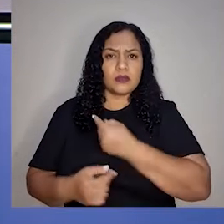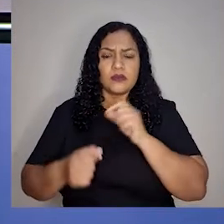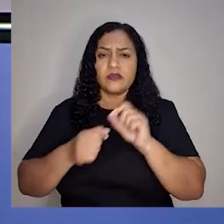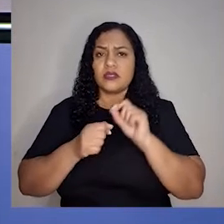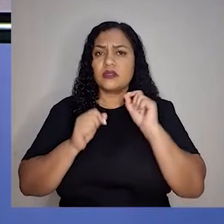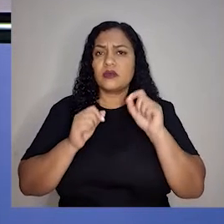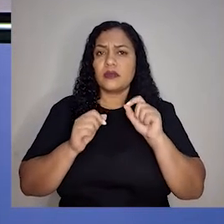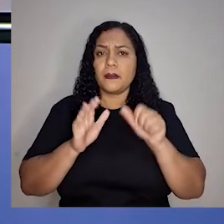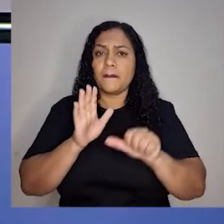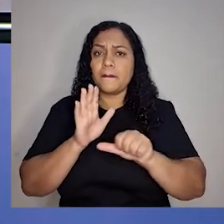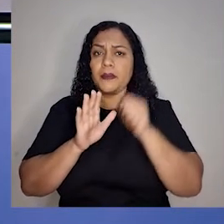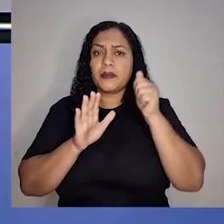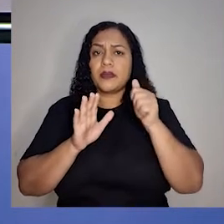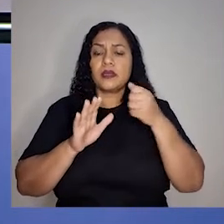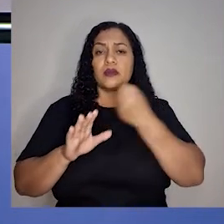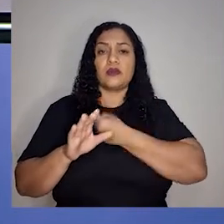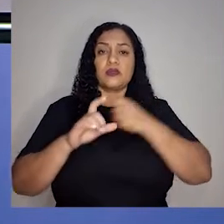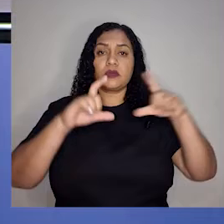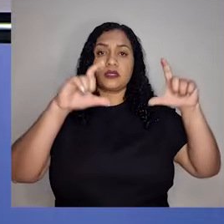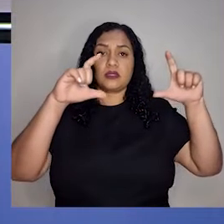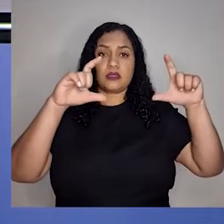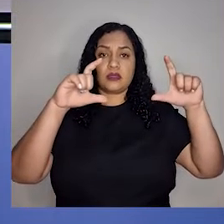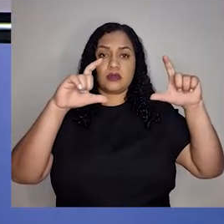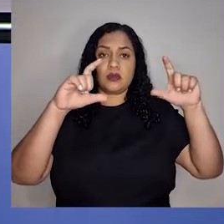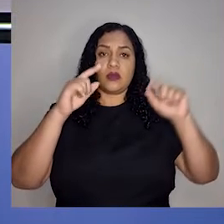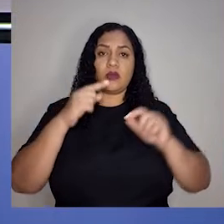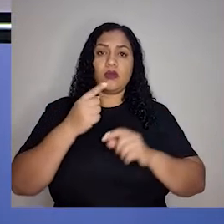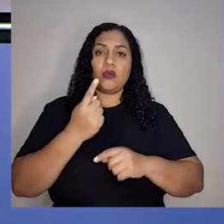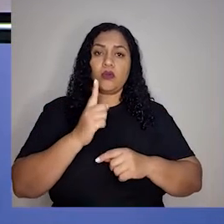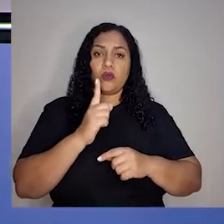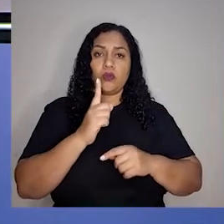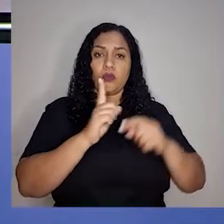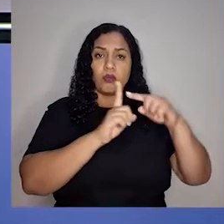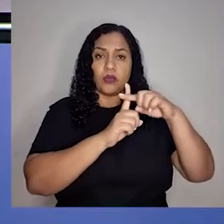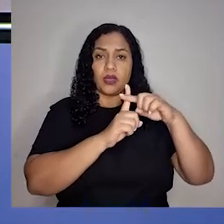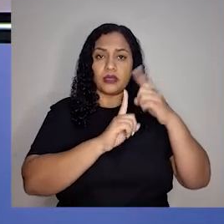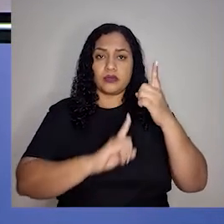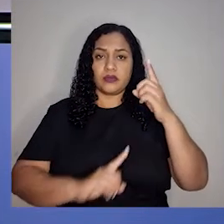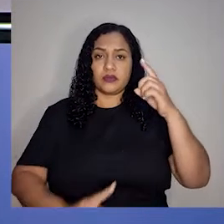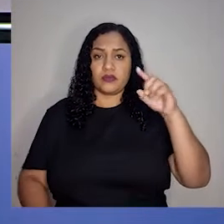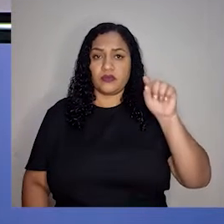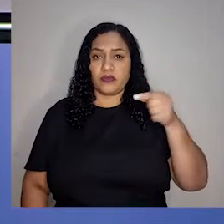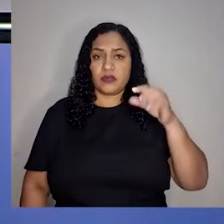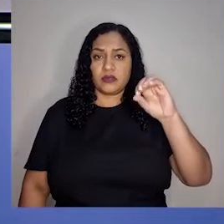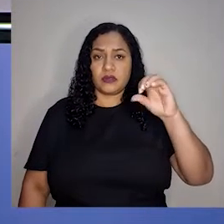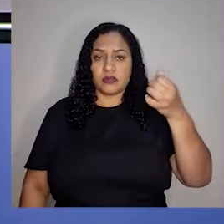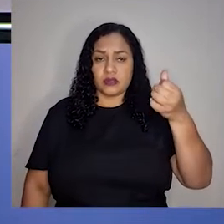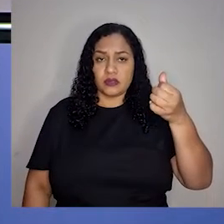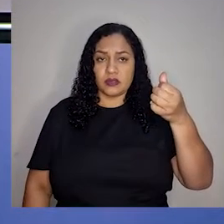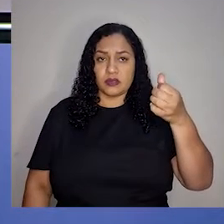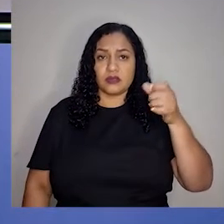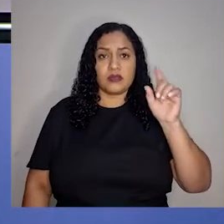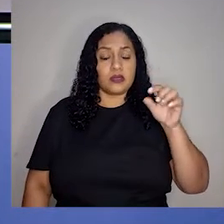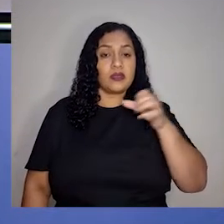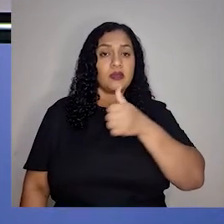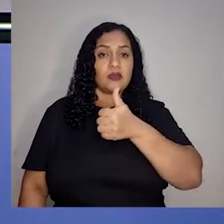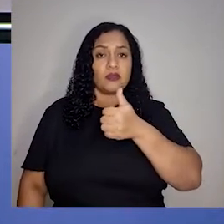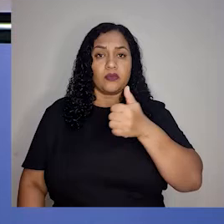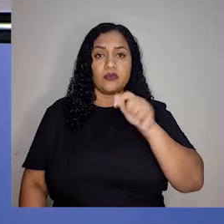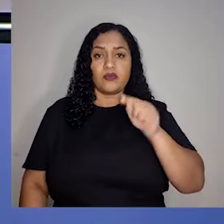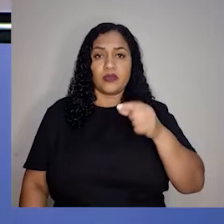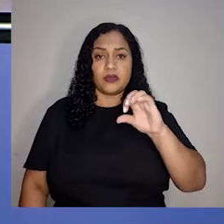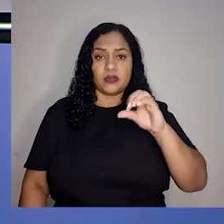primeiro o que tá no parênteses um mais 0,06 que dá 1,06